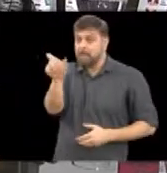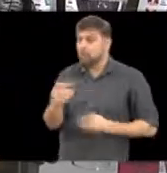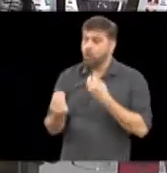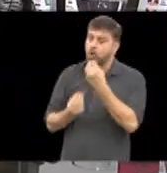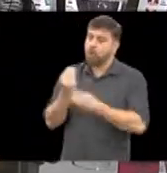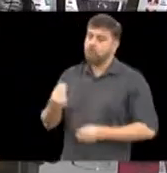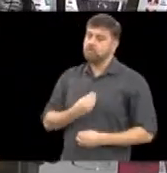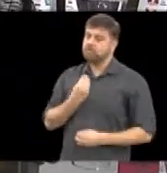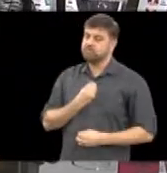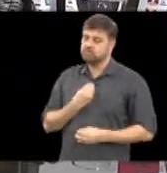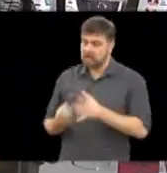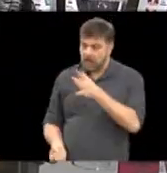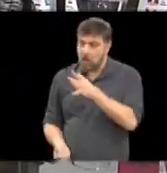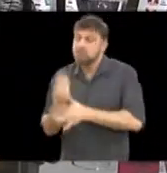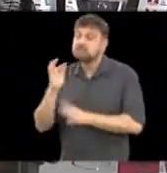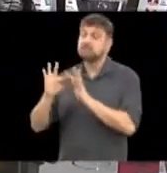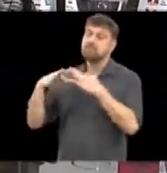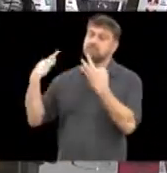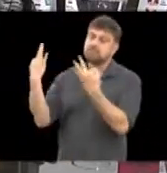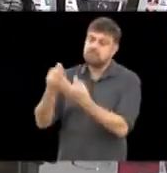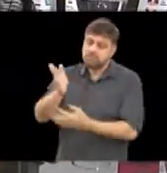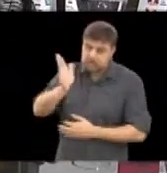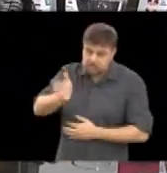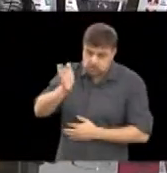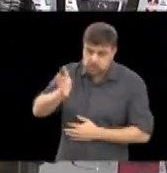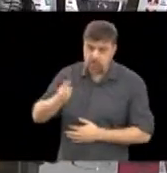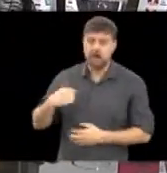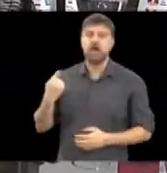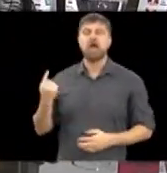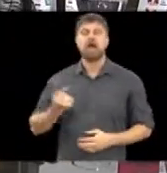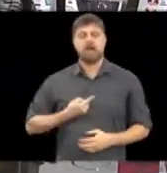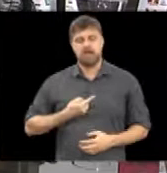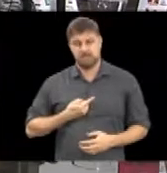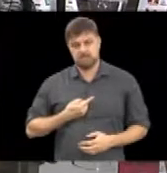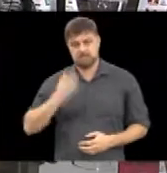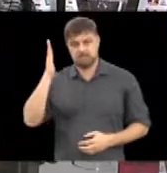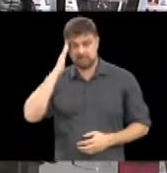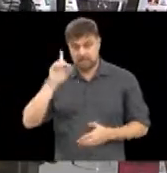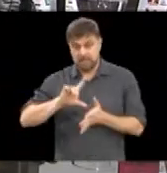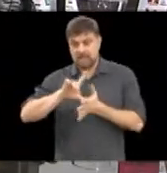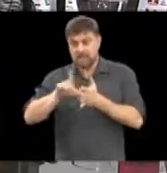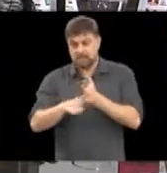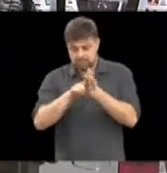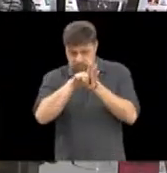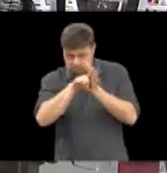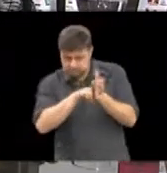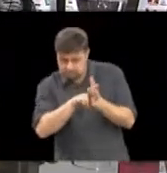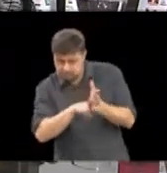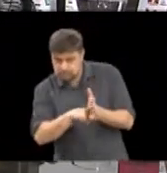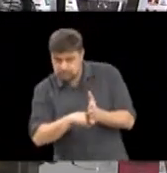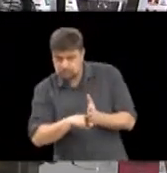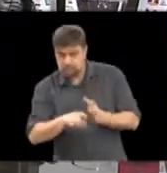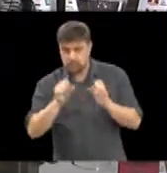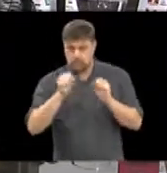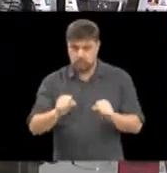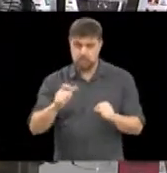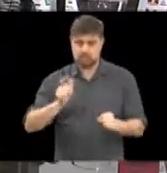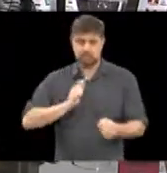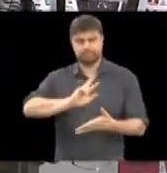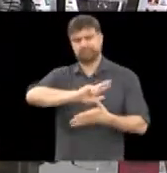paciente, a história clínica, a história familiar. Aí sim, você parte para fazer os exames, que pode